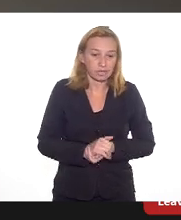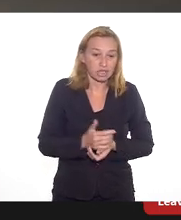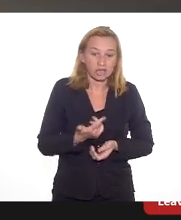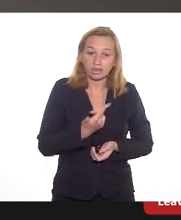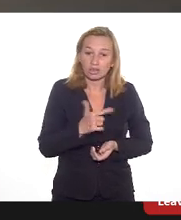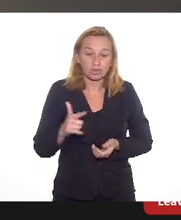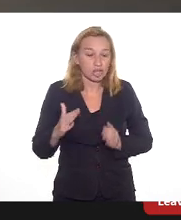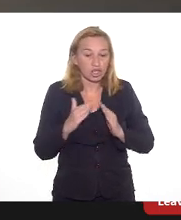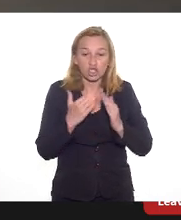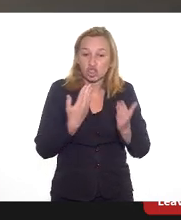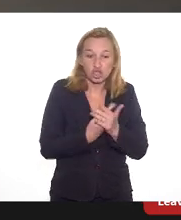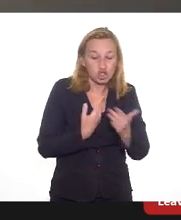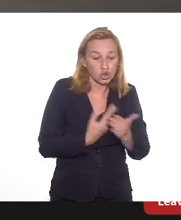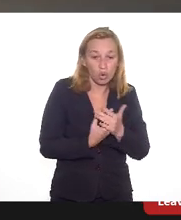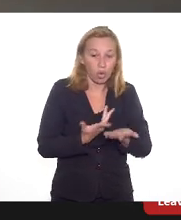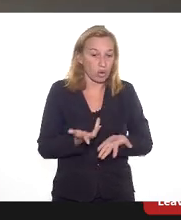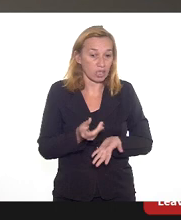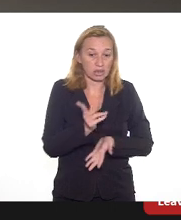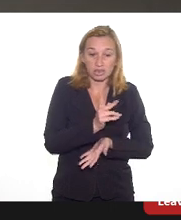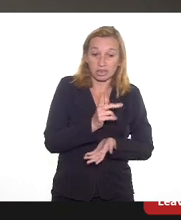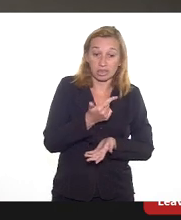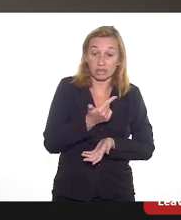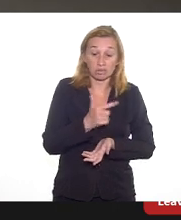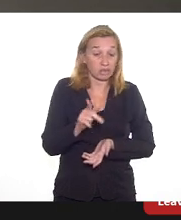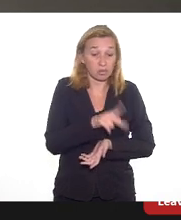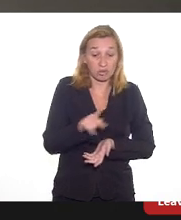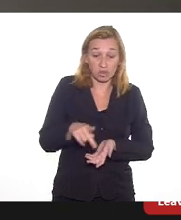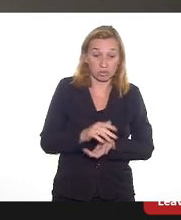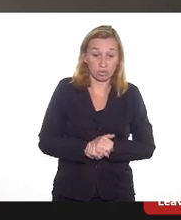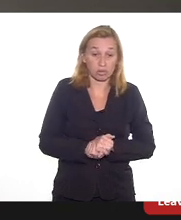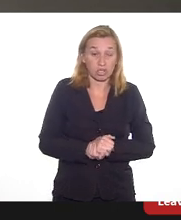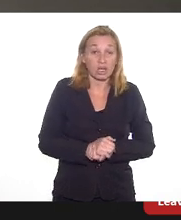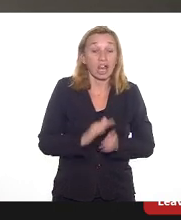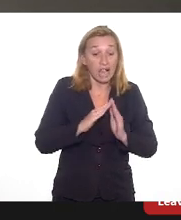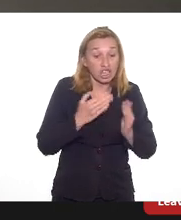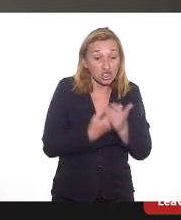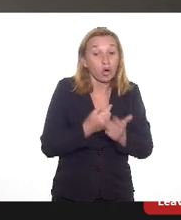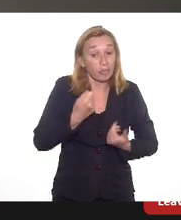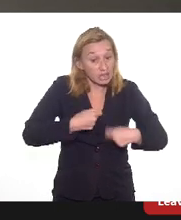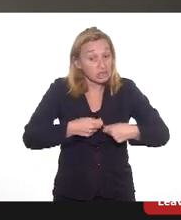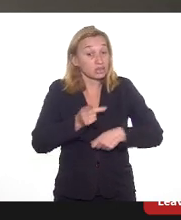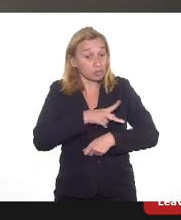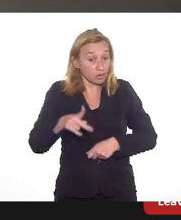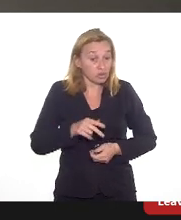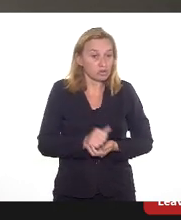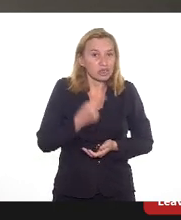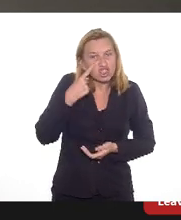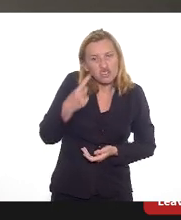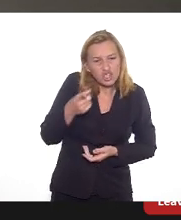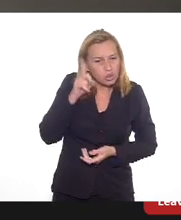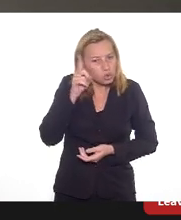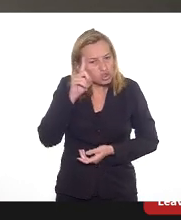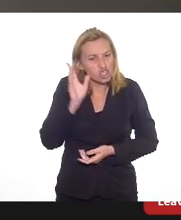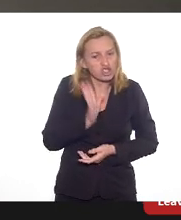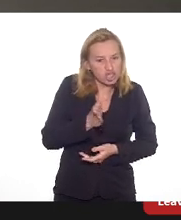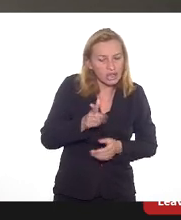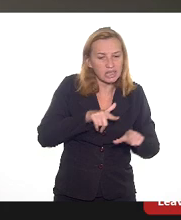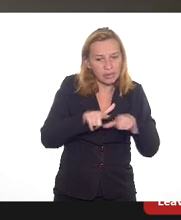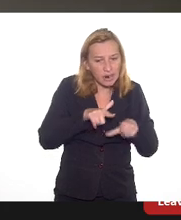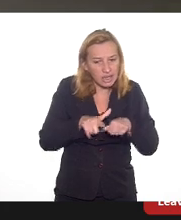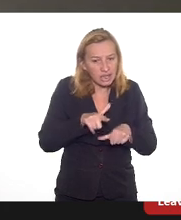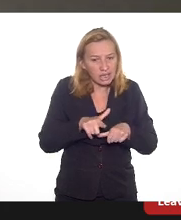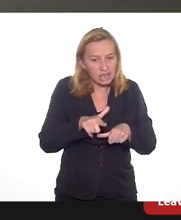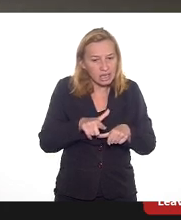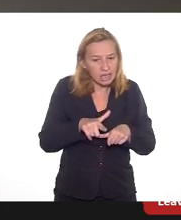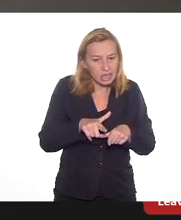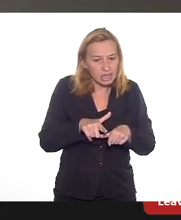escola sem professor. Professor, eu costumo dizer que é mágico, porque a gente vê no dia a dia, eu já trabalhei na educação, já tive